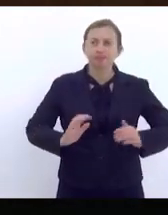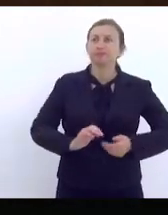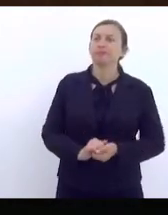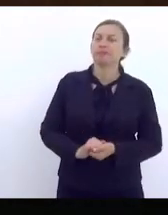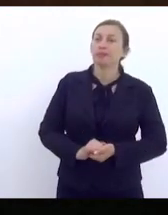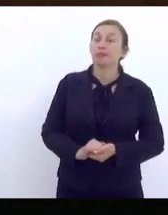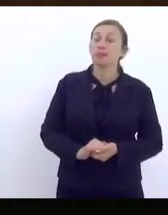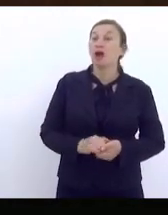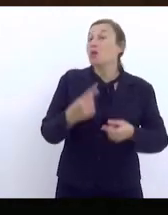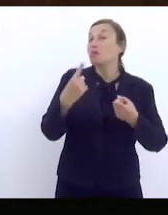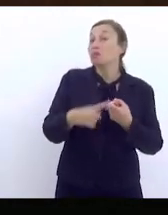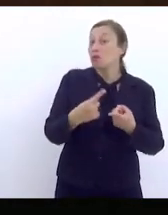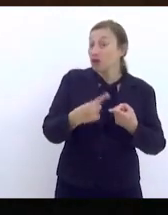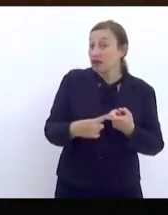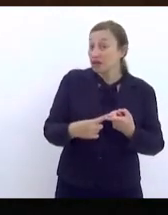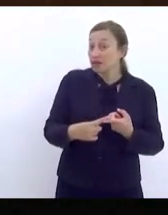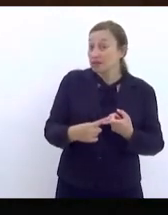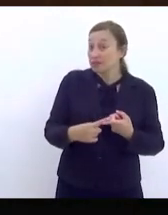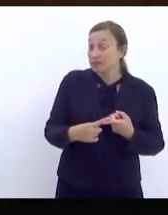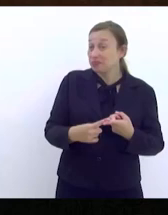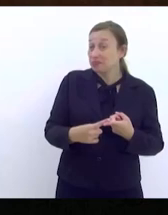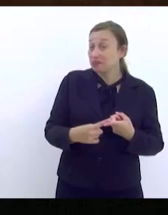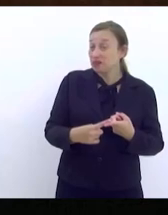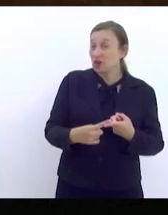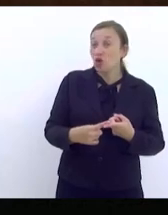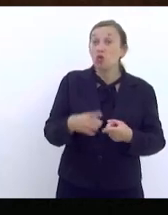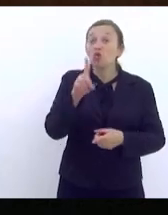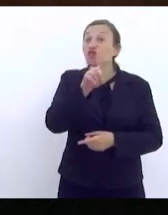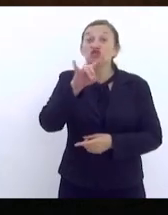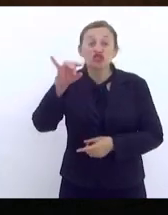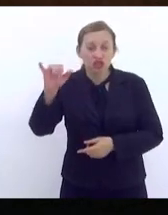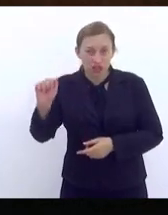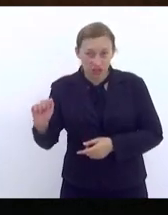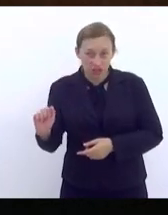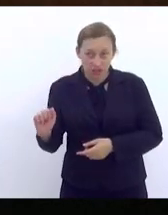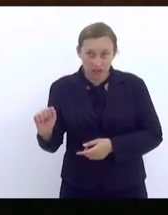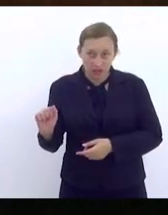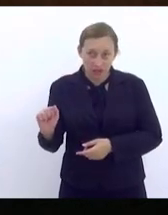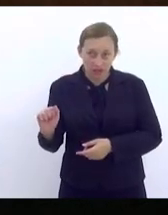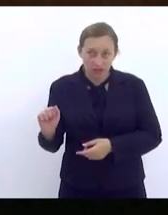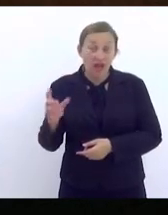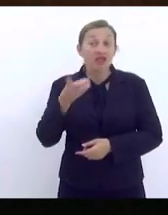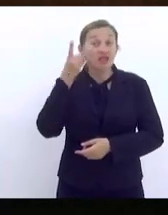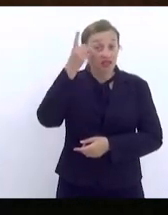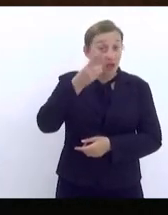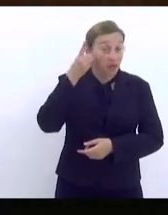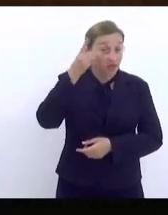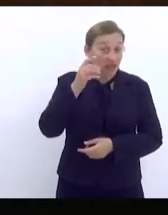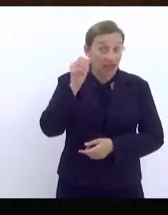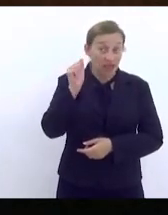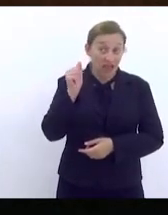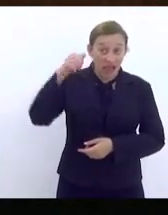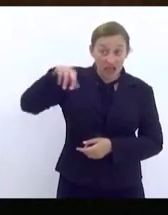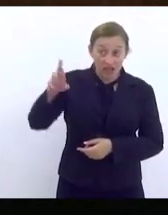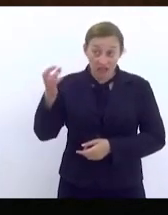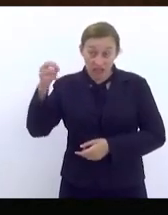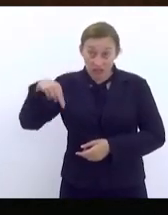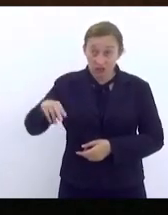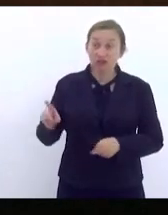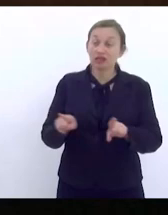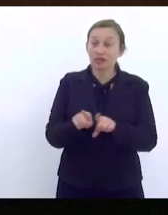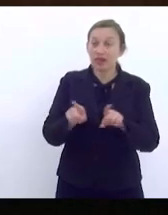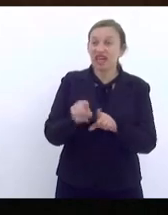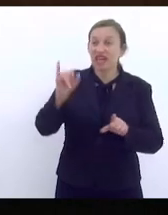até porque o dia Deputado Anderson Deputado da Índia